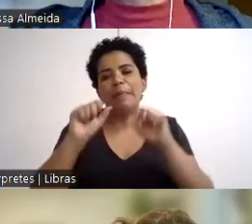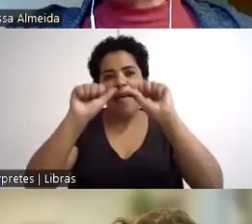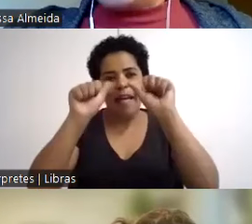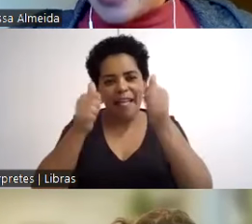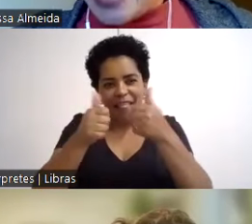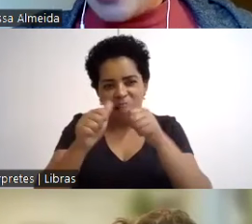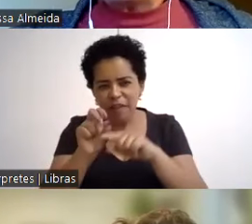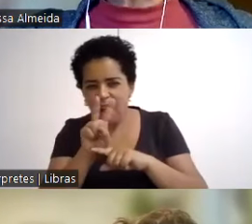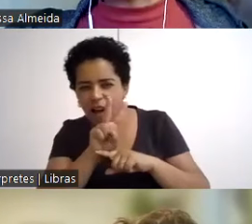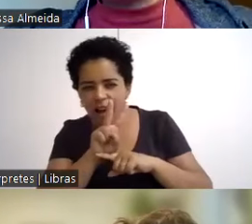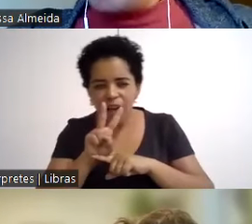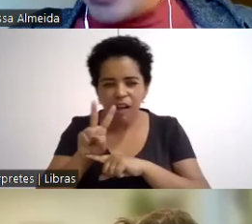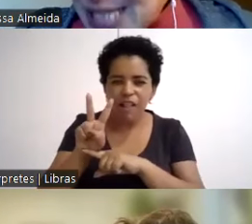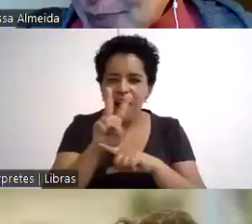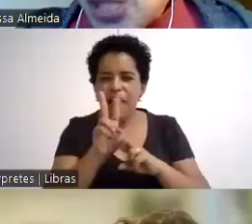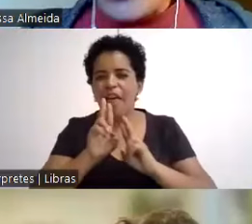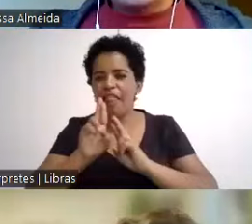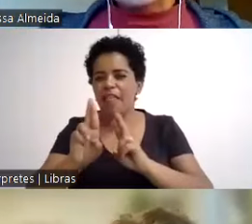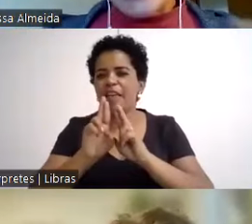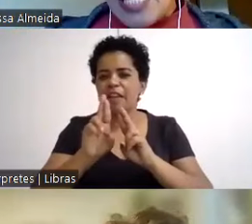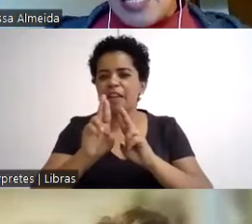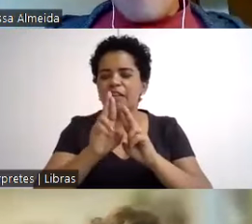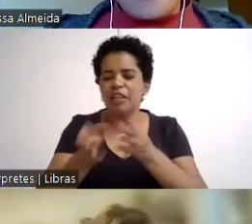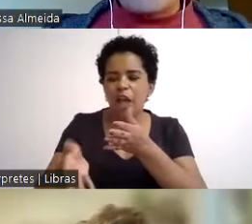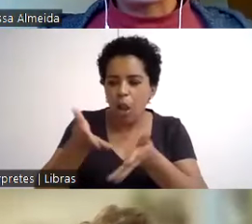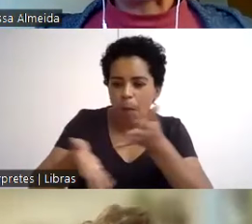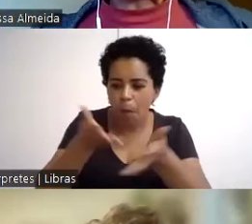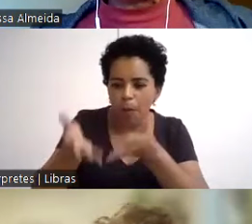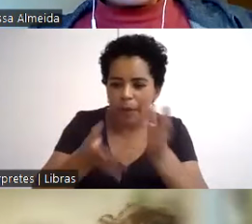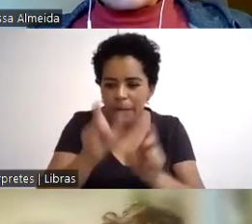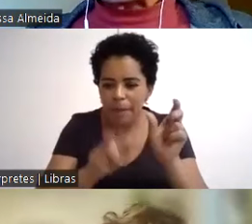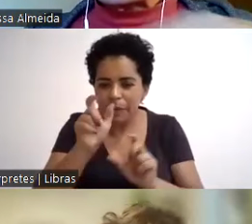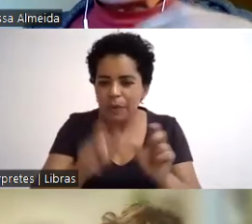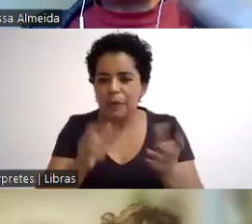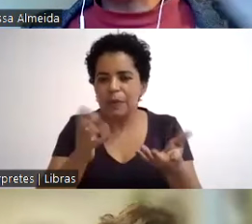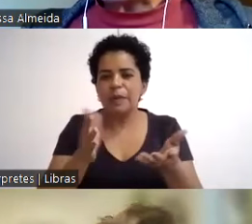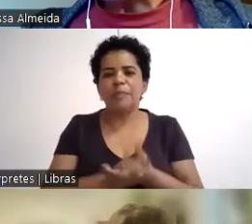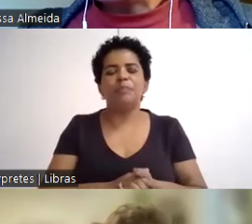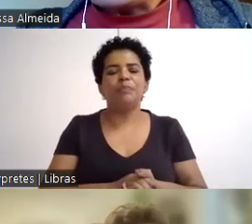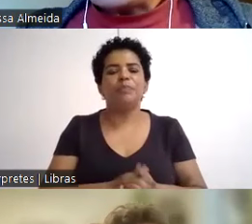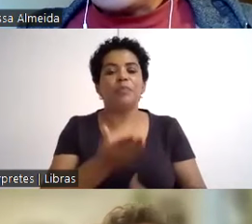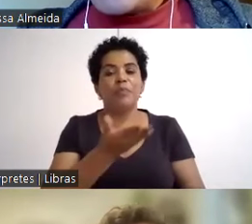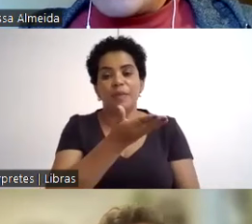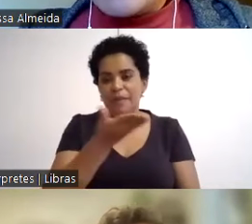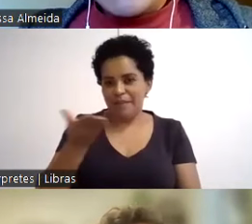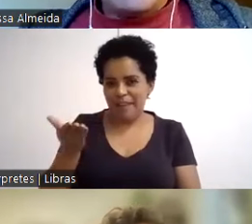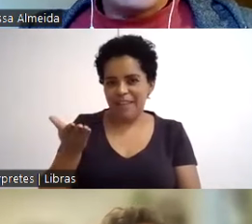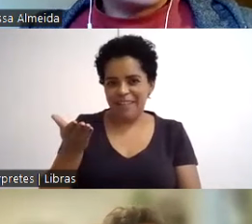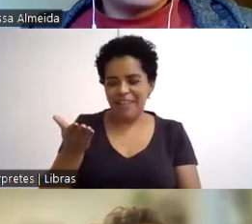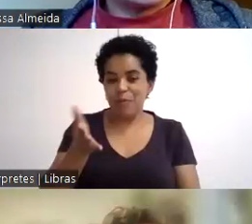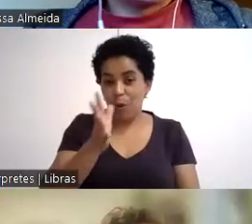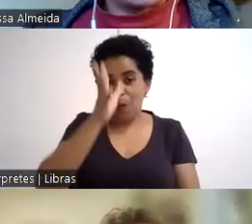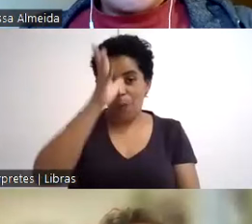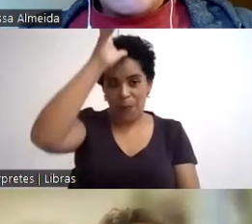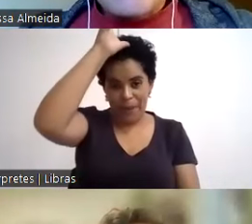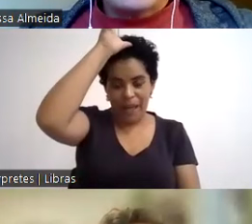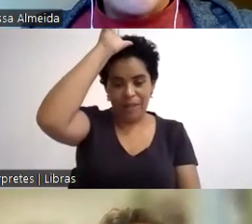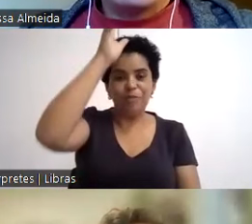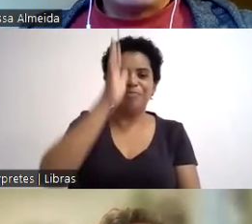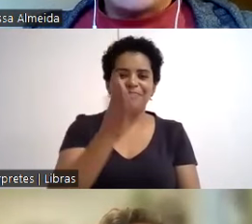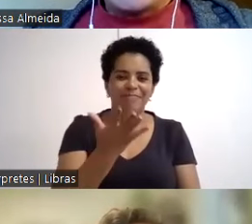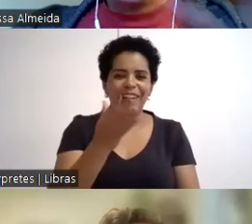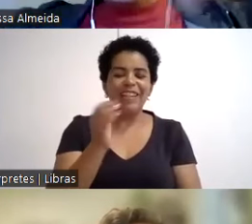monitora, ele reclama, ele mobiliza pessoas, enfim. Aqui, o Galo da Madrugada, né, não sei se vocês conhecem,